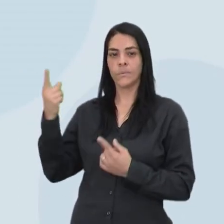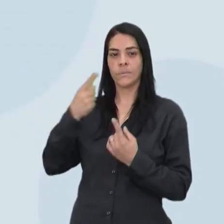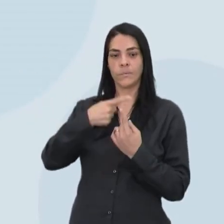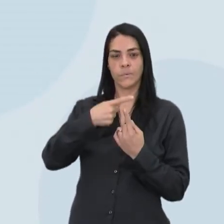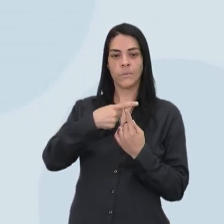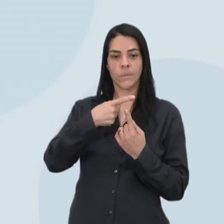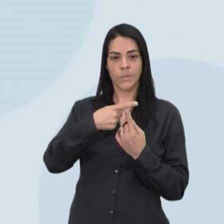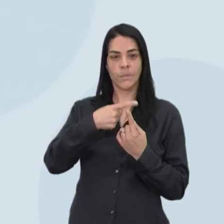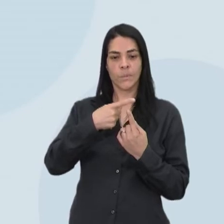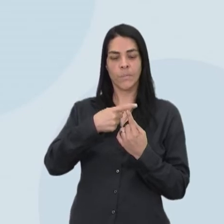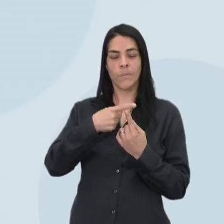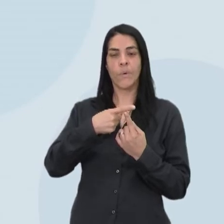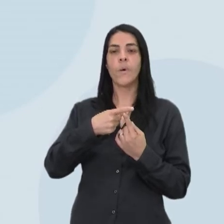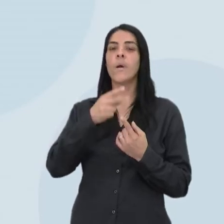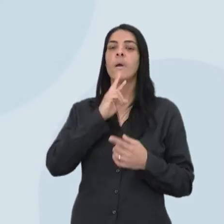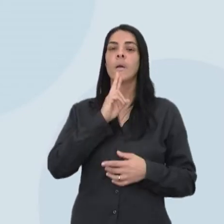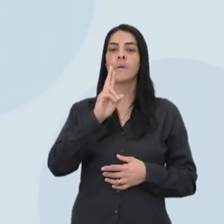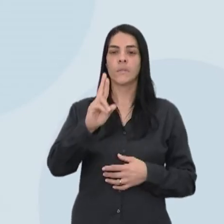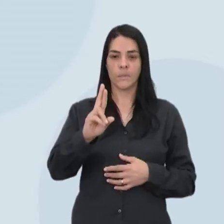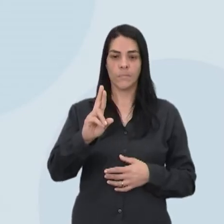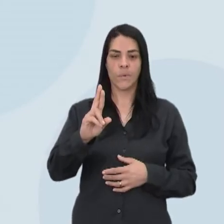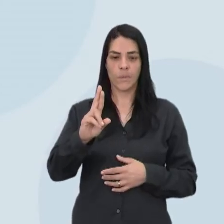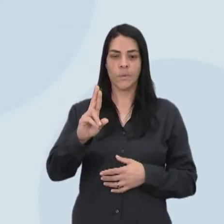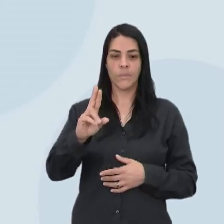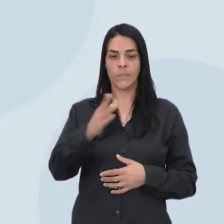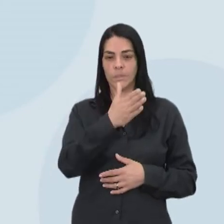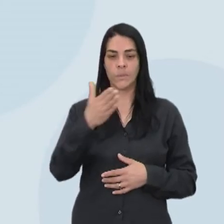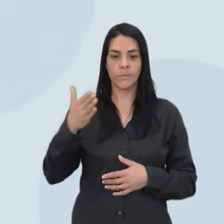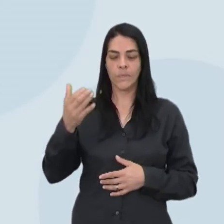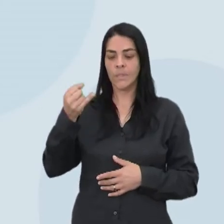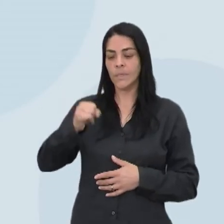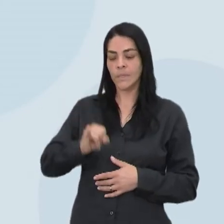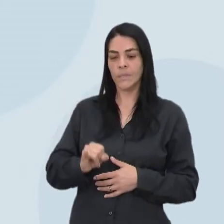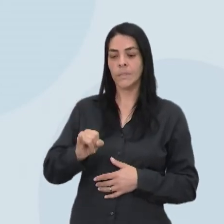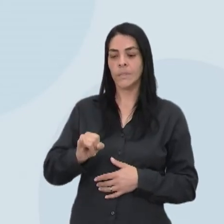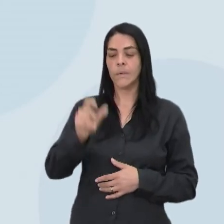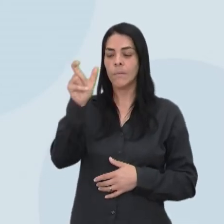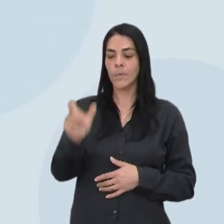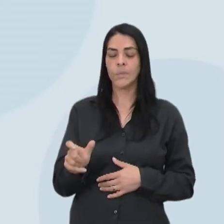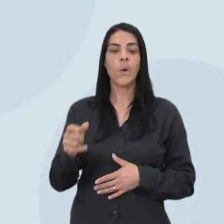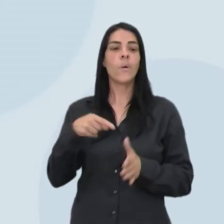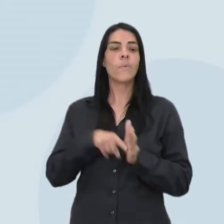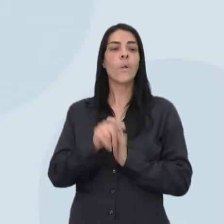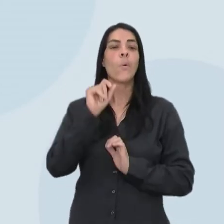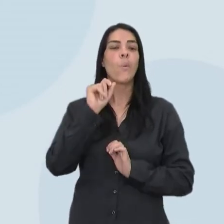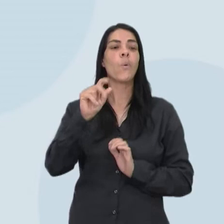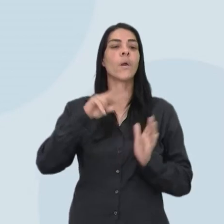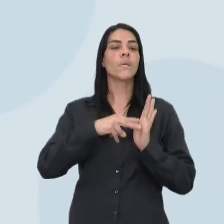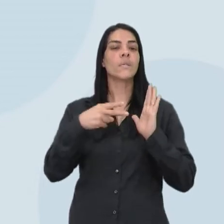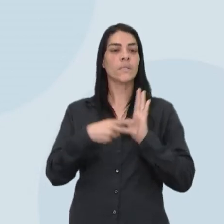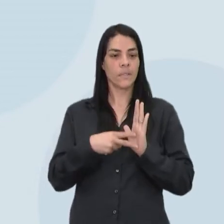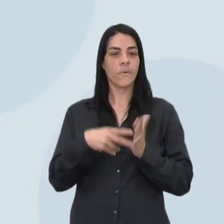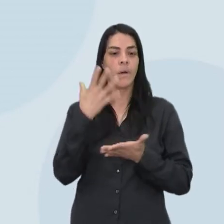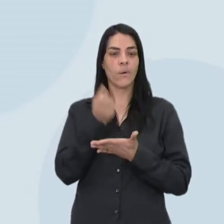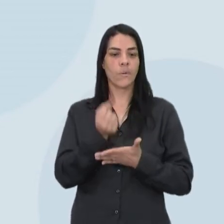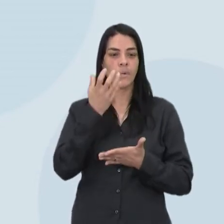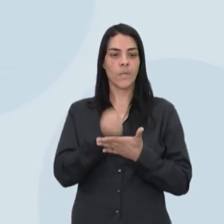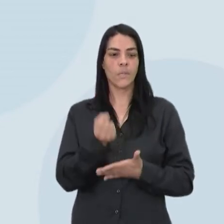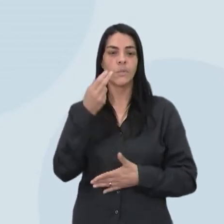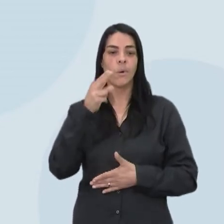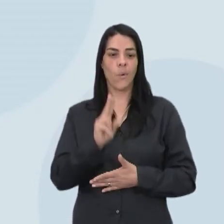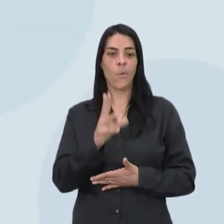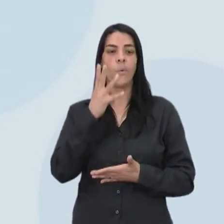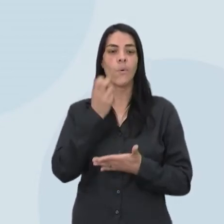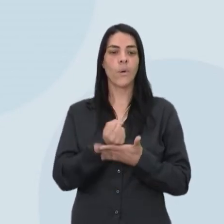as respostas que vocês podem dar se alguém perguntar para vocês o que é colonialidade e o que é decolonialidade. Só que